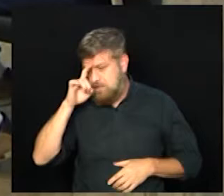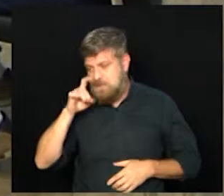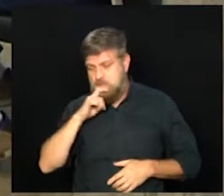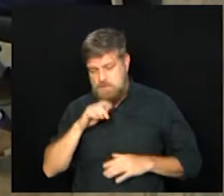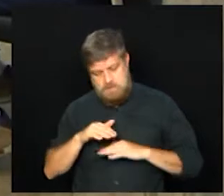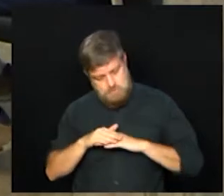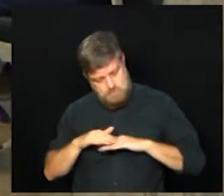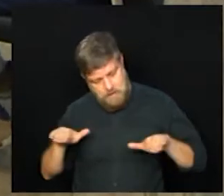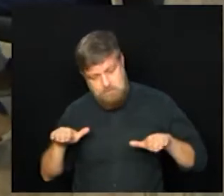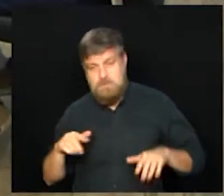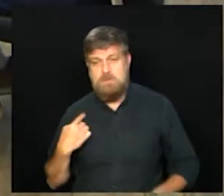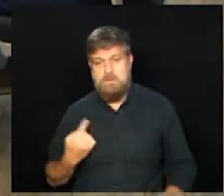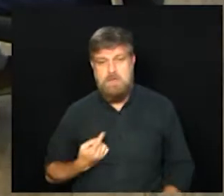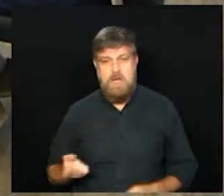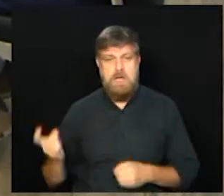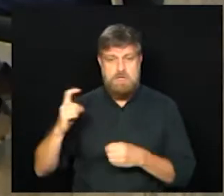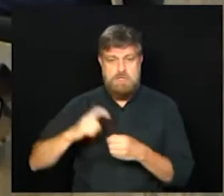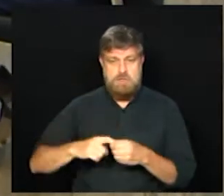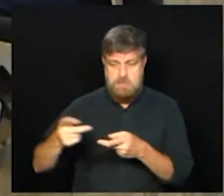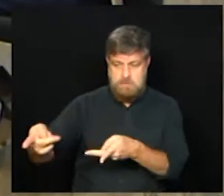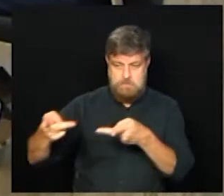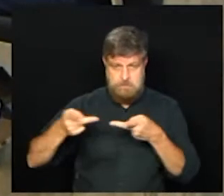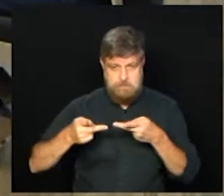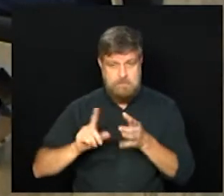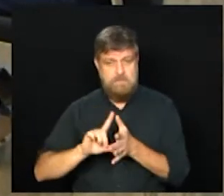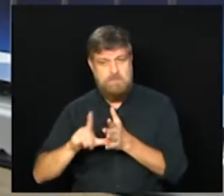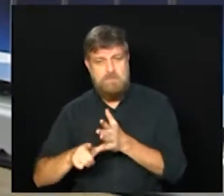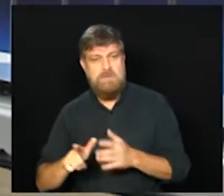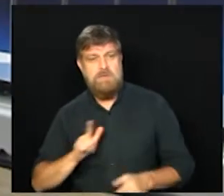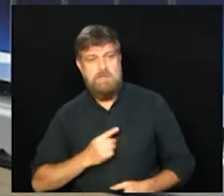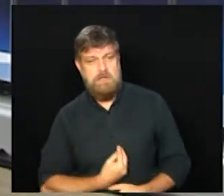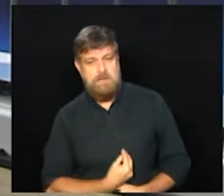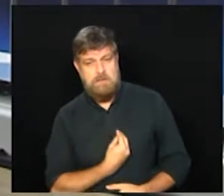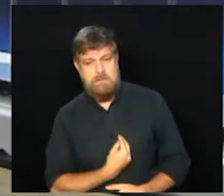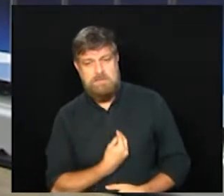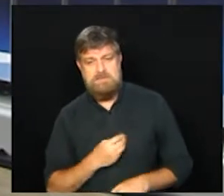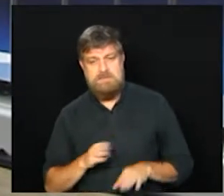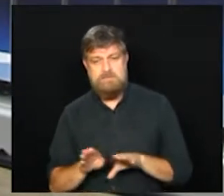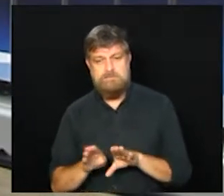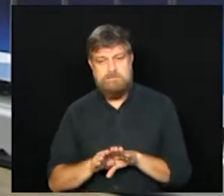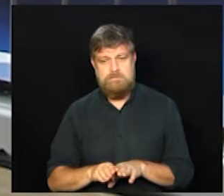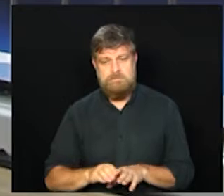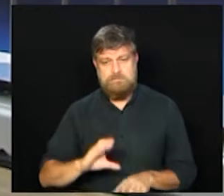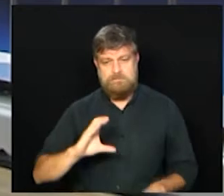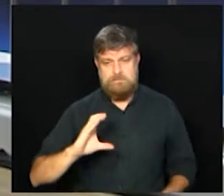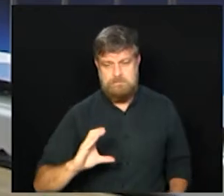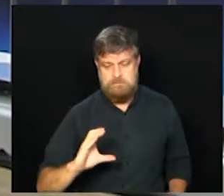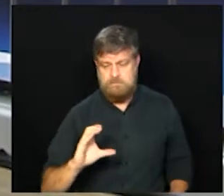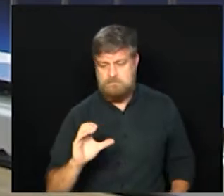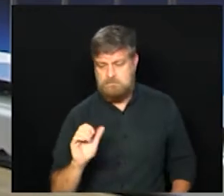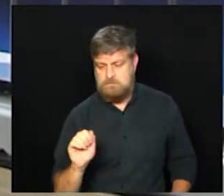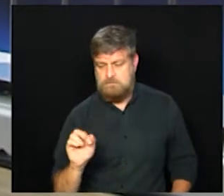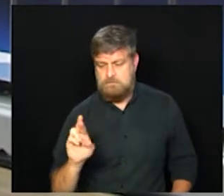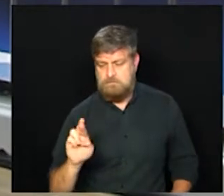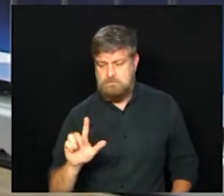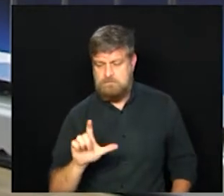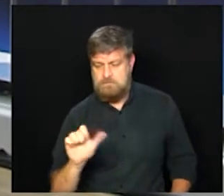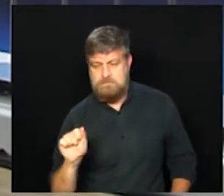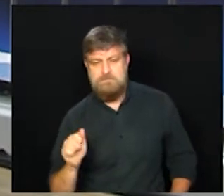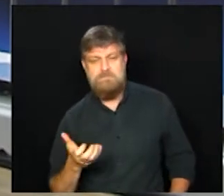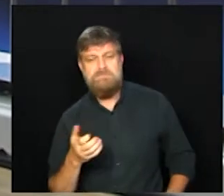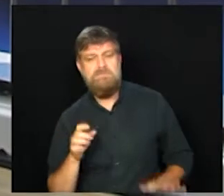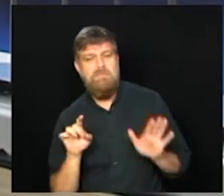Combinado, então. Já aciono novamente a Fábia. Participa aqui do Questão de Ordem a Carla Silva, sobre esta estatística, né,